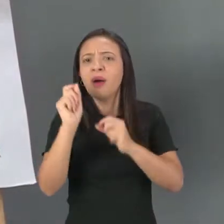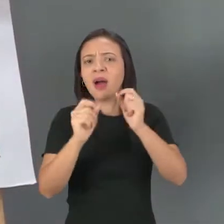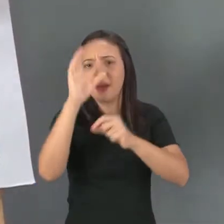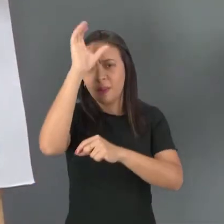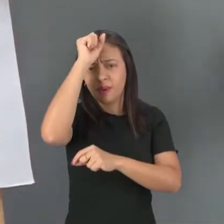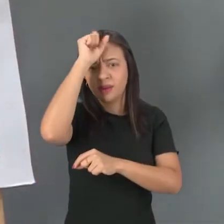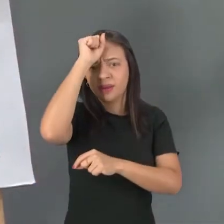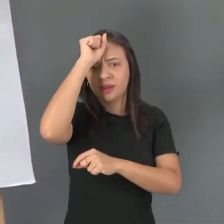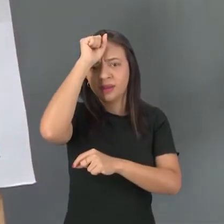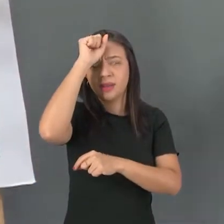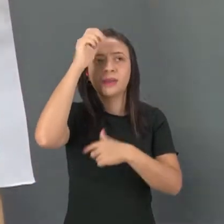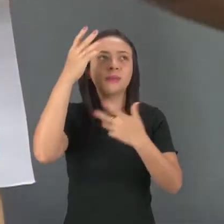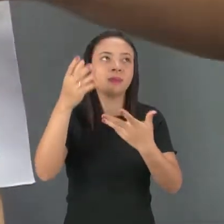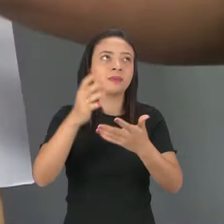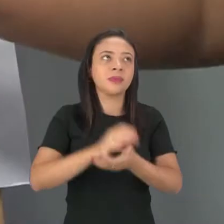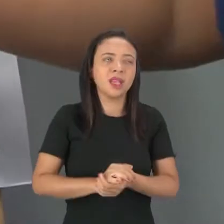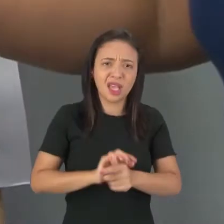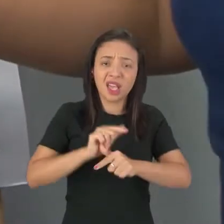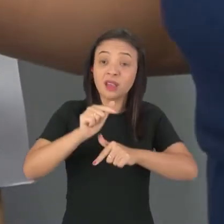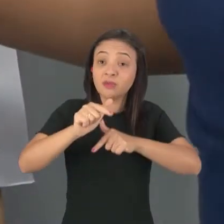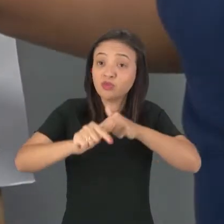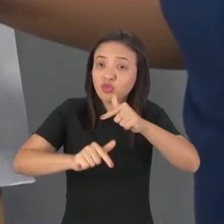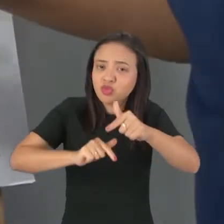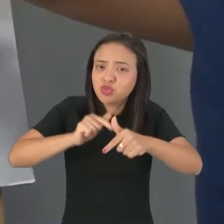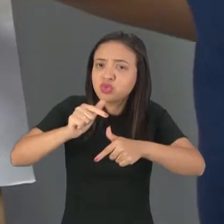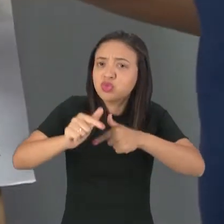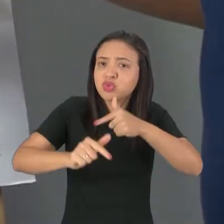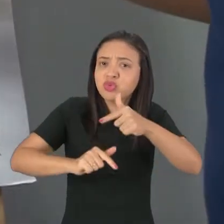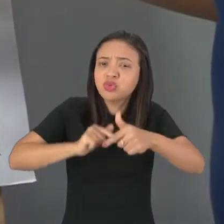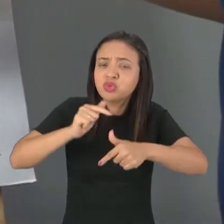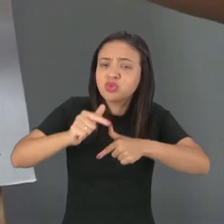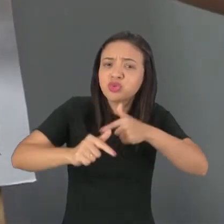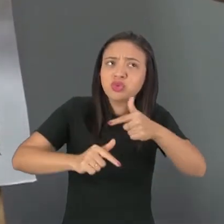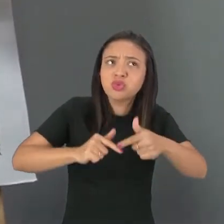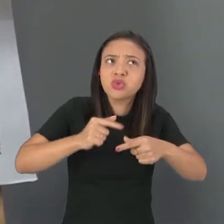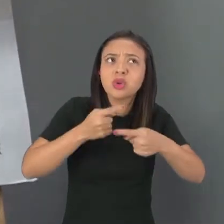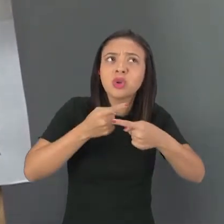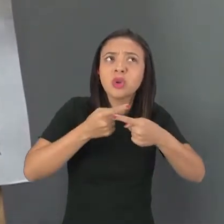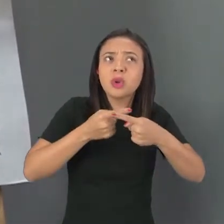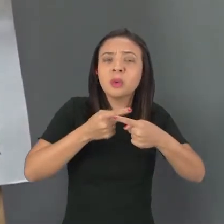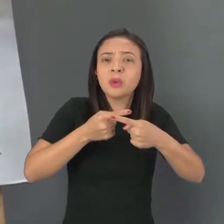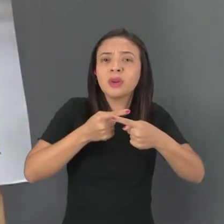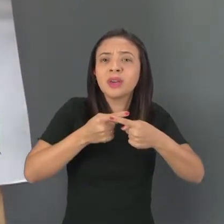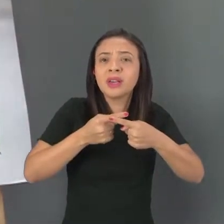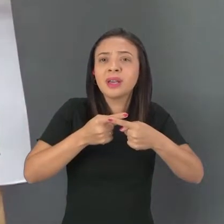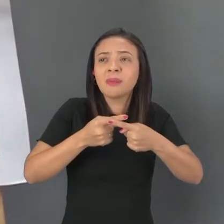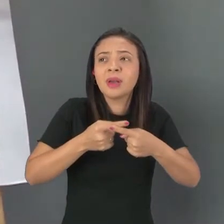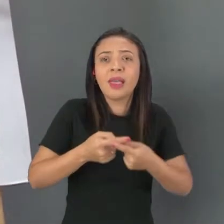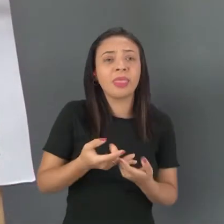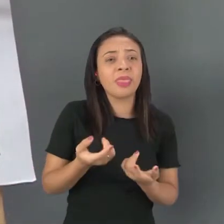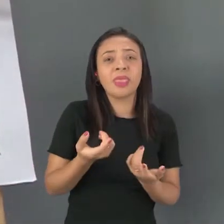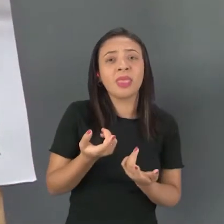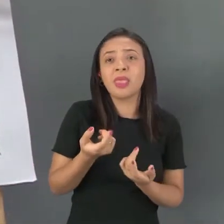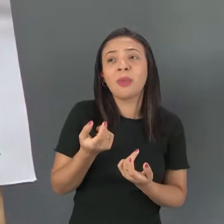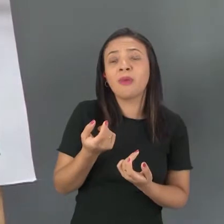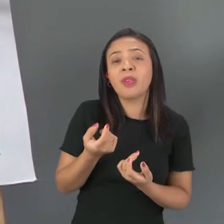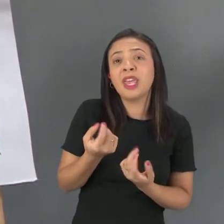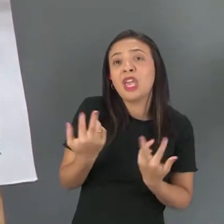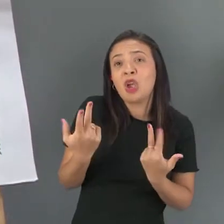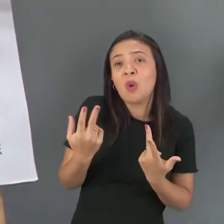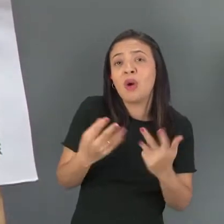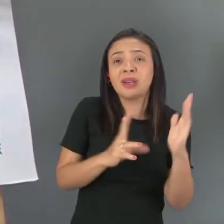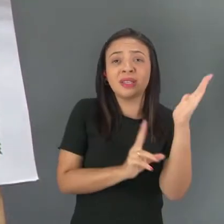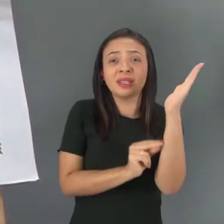trabalhamos para nos livrarmos do suplício da Cigarra e